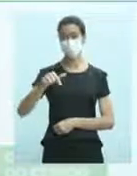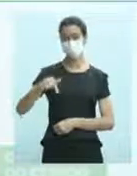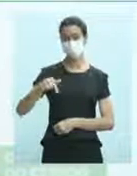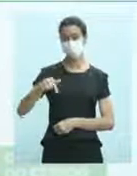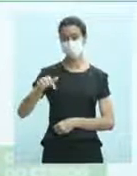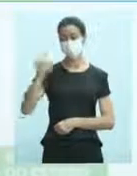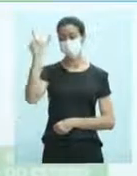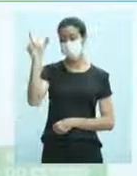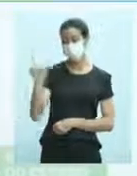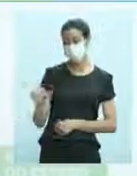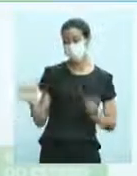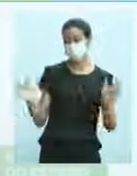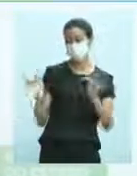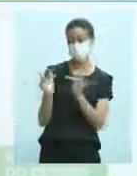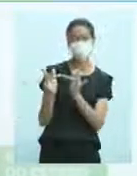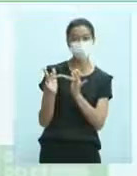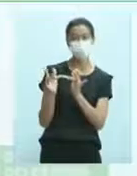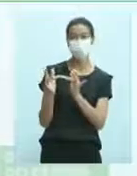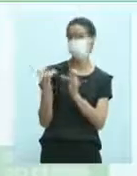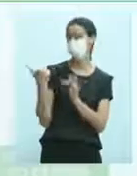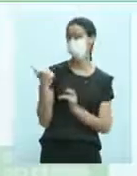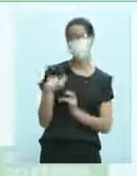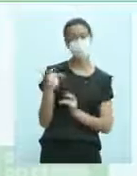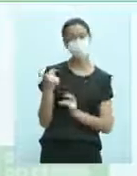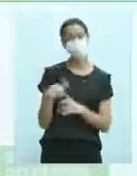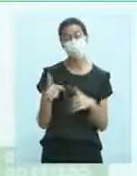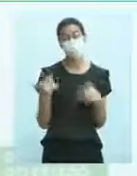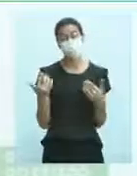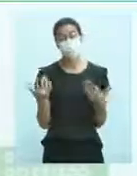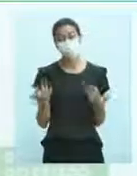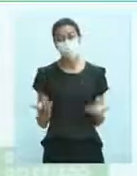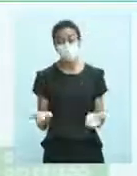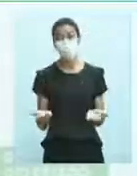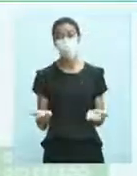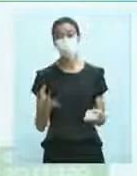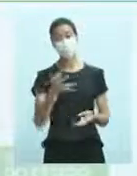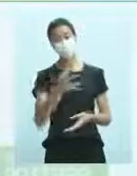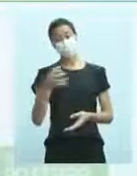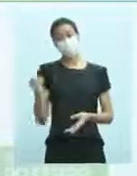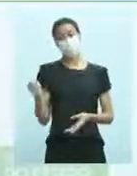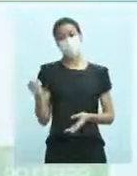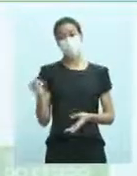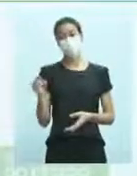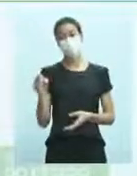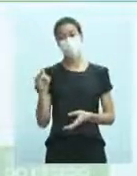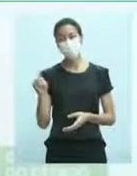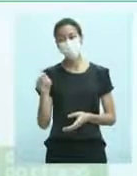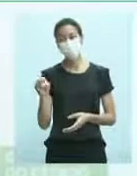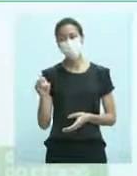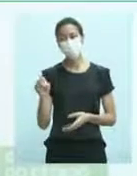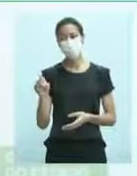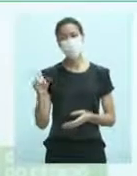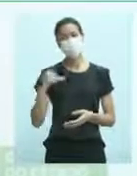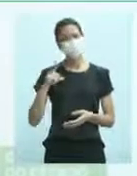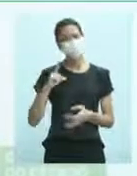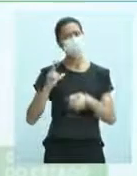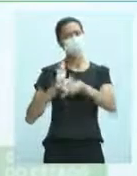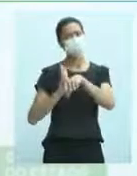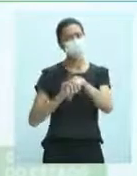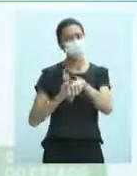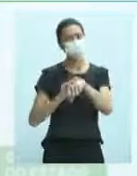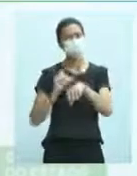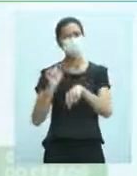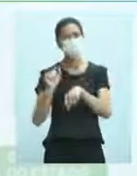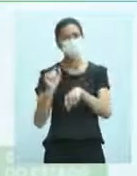nenhum vínculo nenhum contato de caso confirmado é a situação do paciente de como novidade